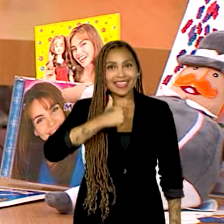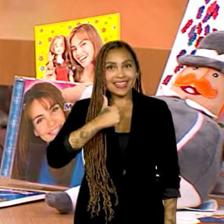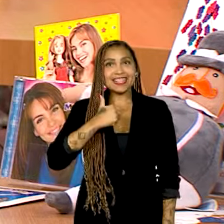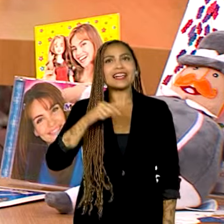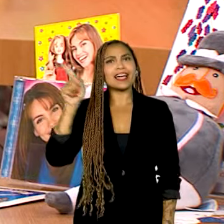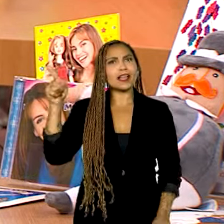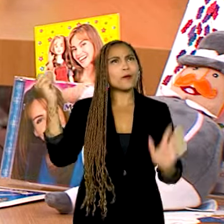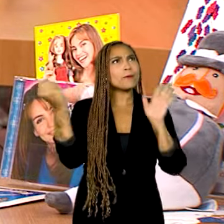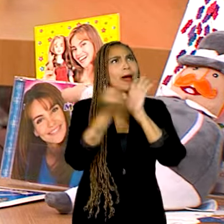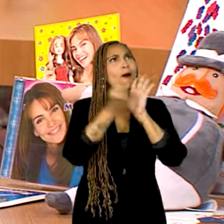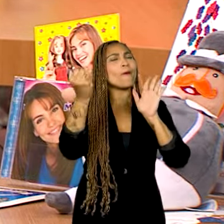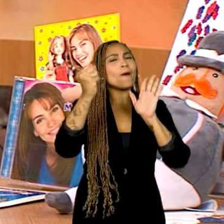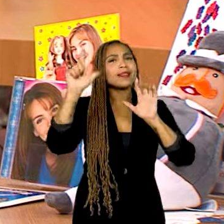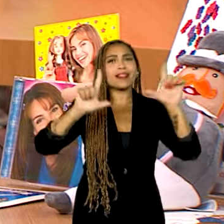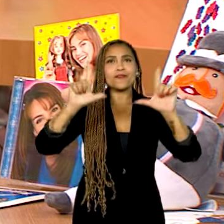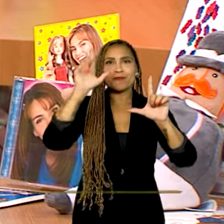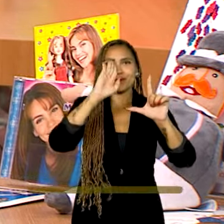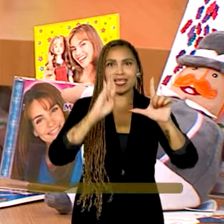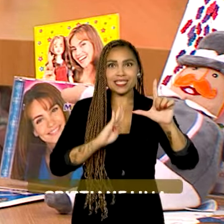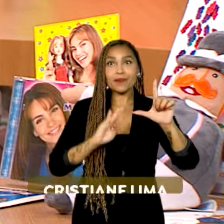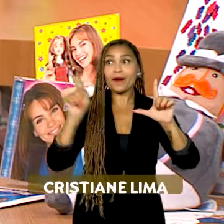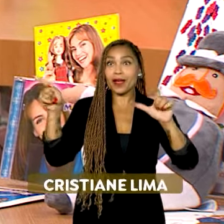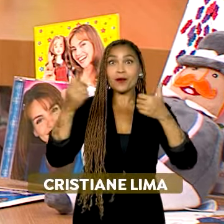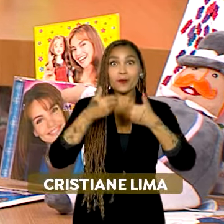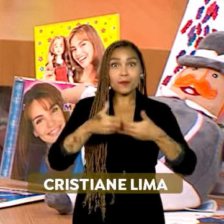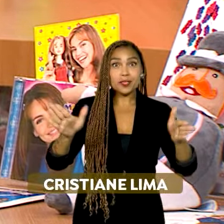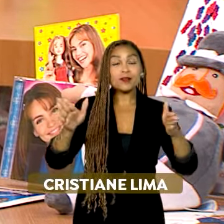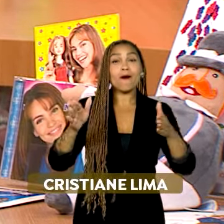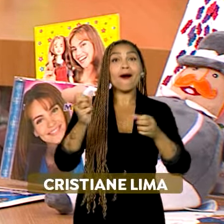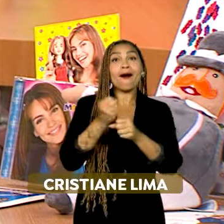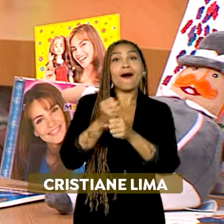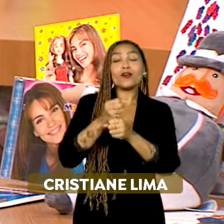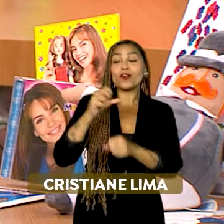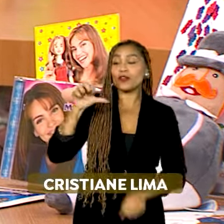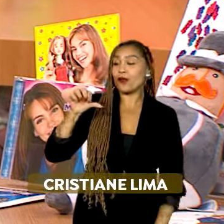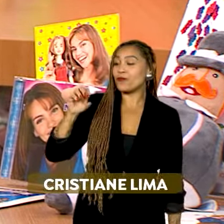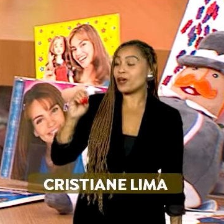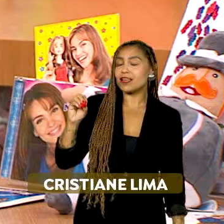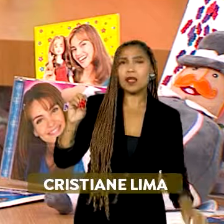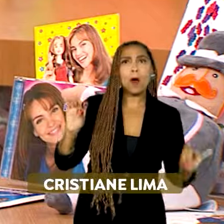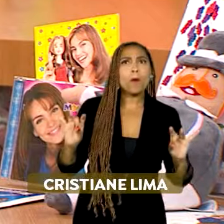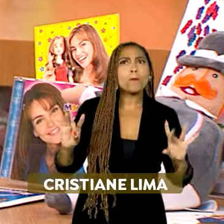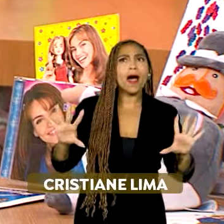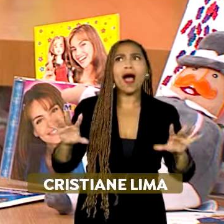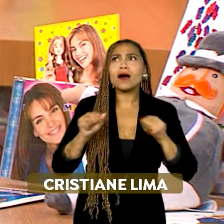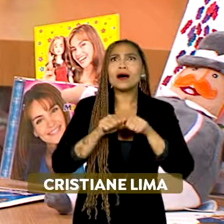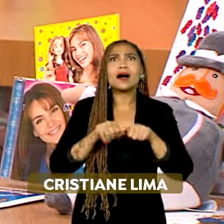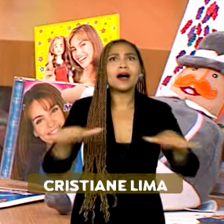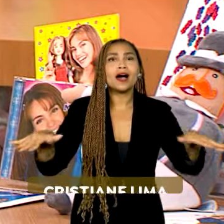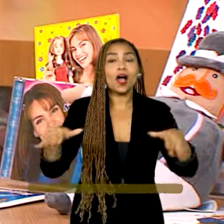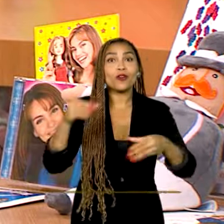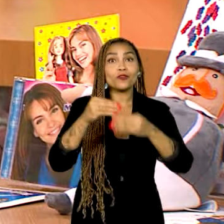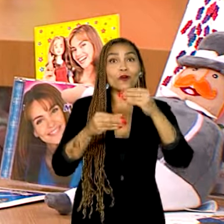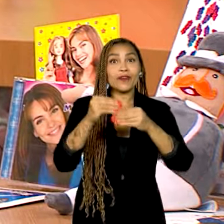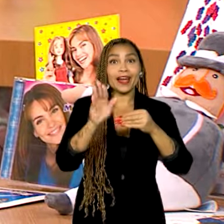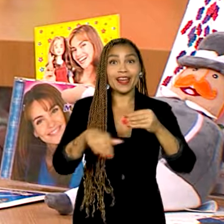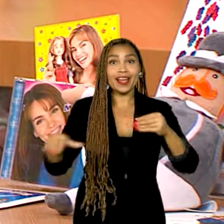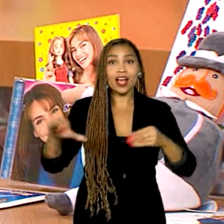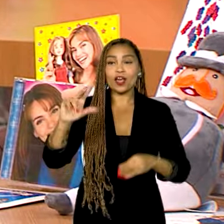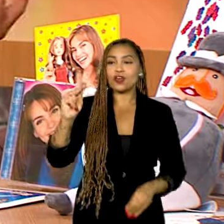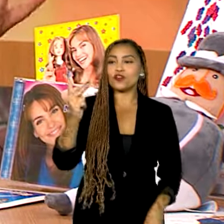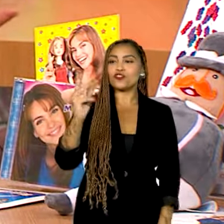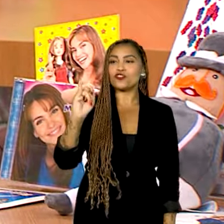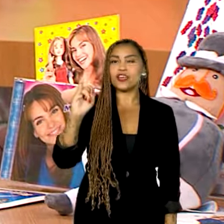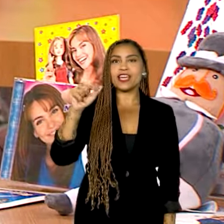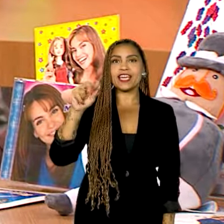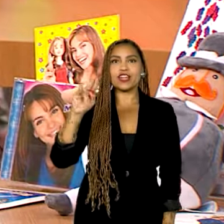história na TV brasileira. Ela estrelou um fenômeno dos anos 90, gente, que bombou. A novela infantil Chiquititas, que